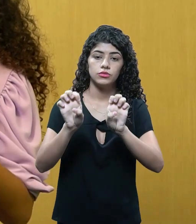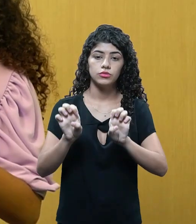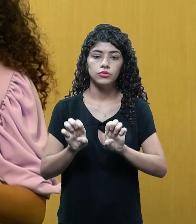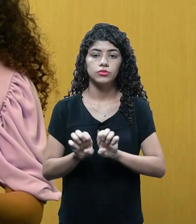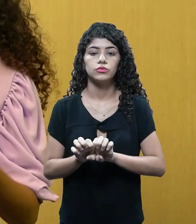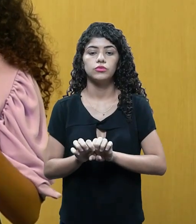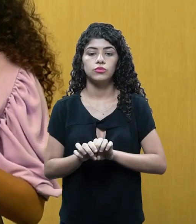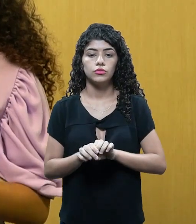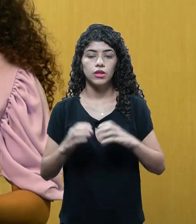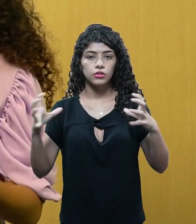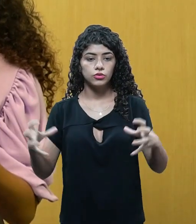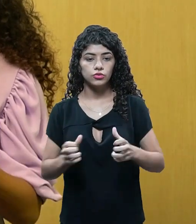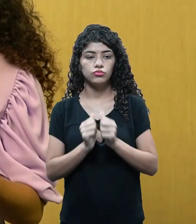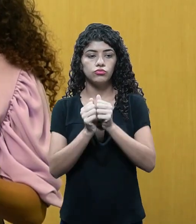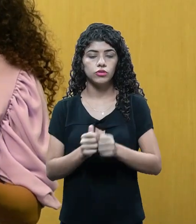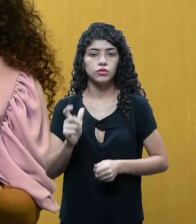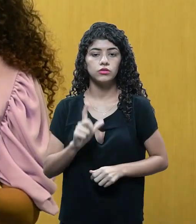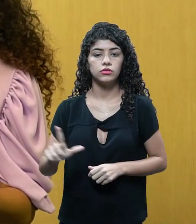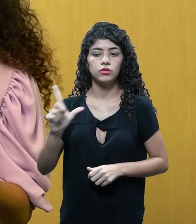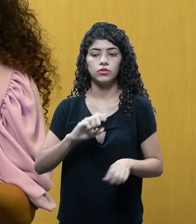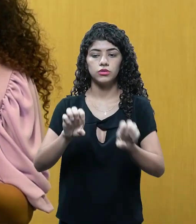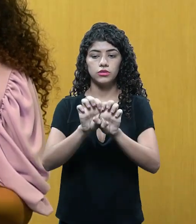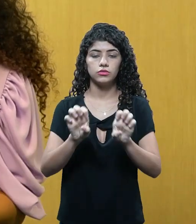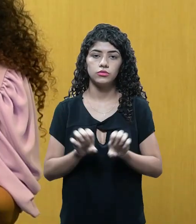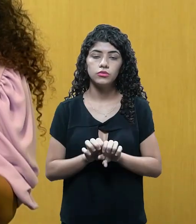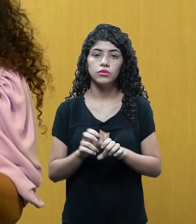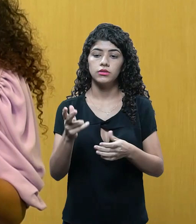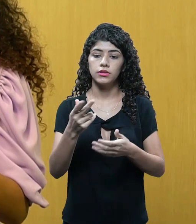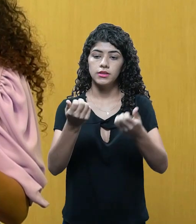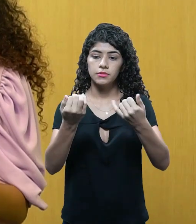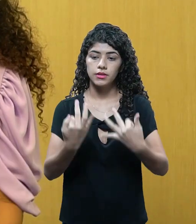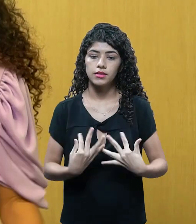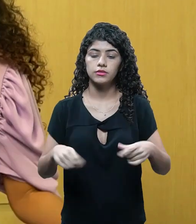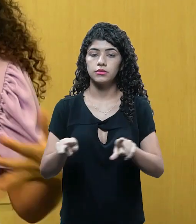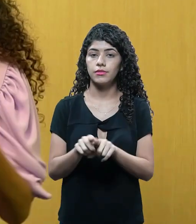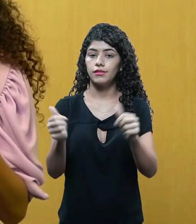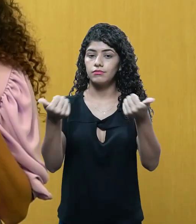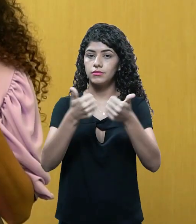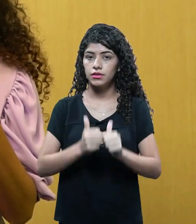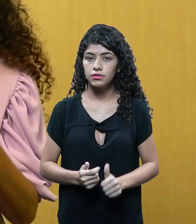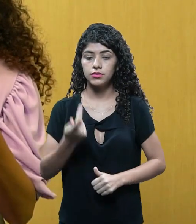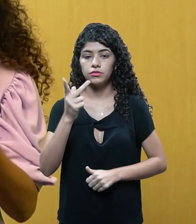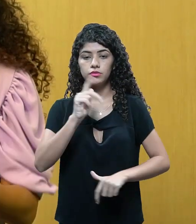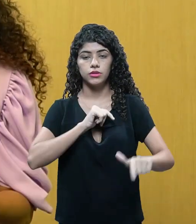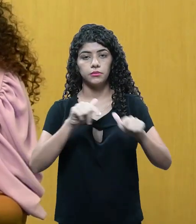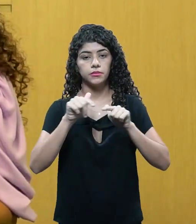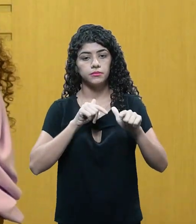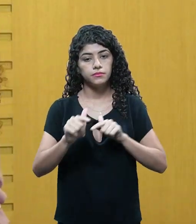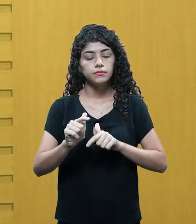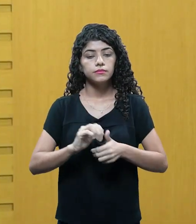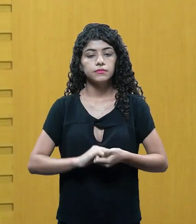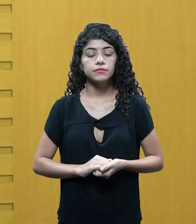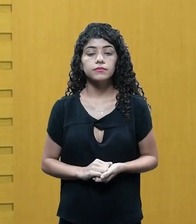de estrutura, de função lógica da estrutura, da narratologia, e vai analisar o